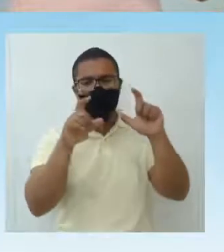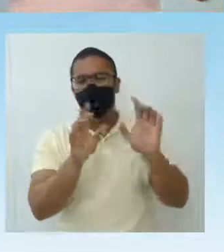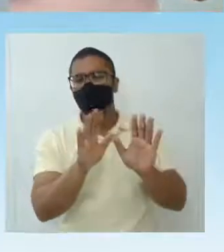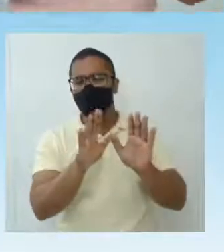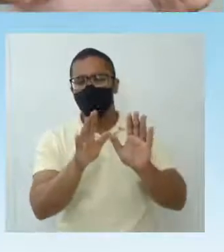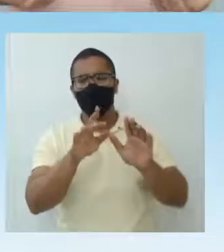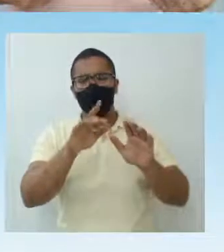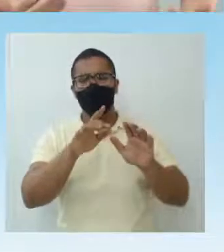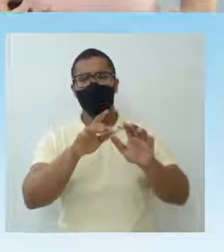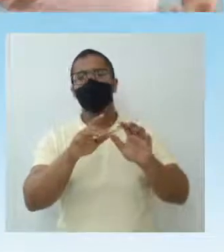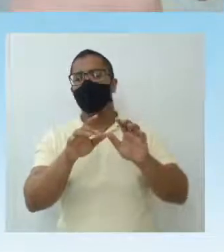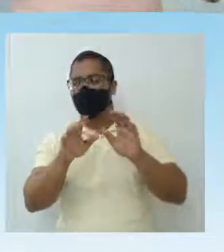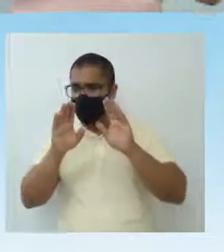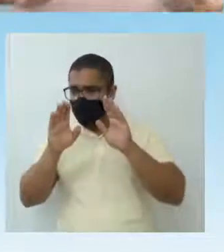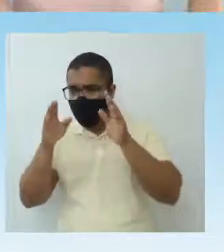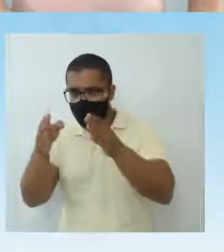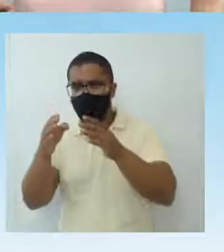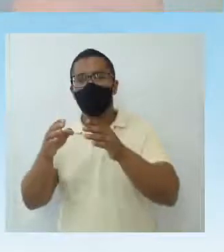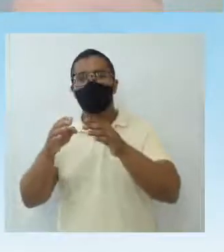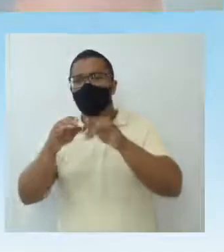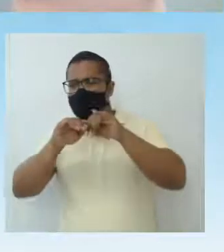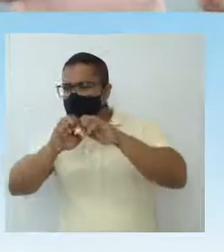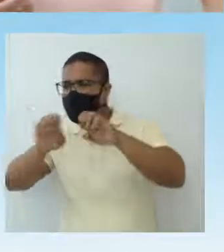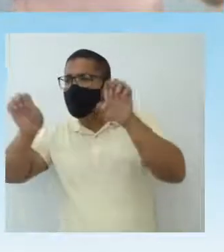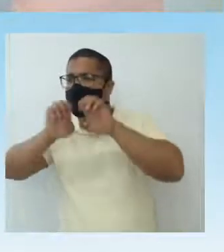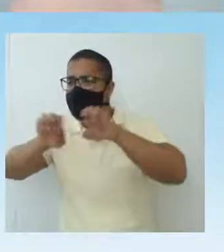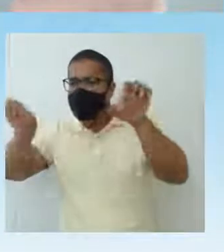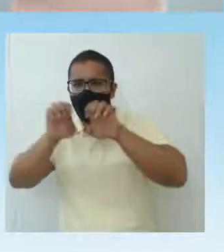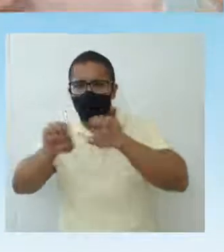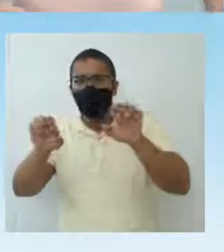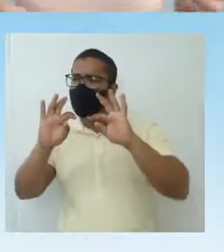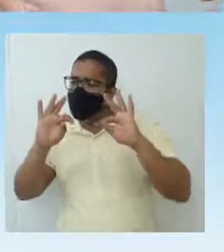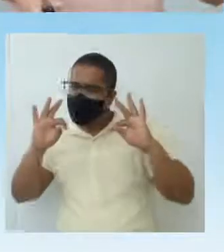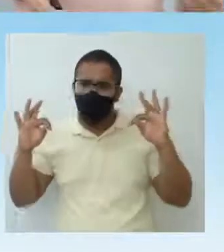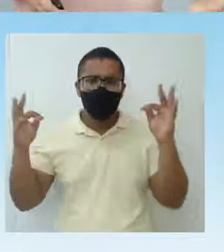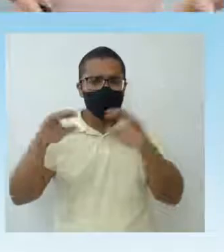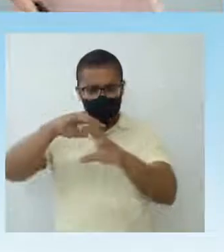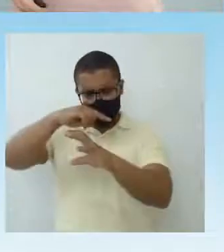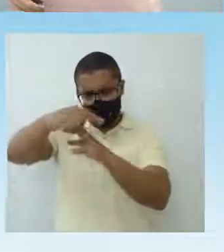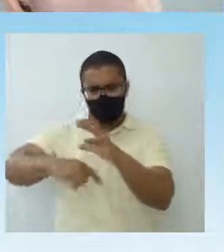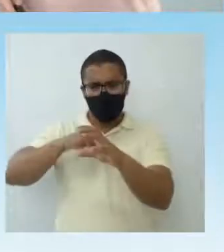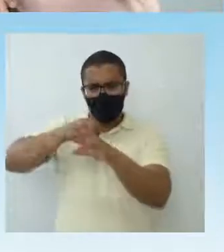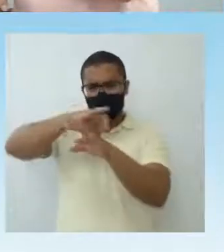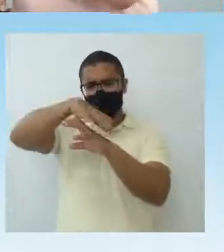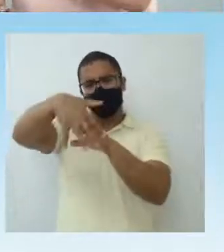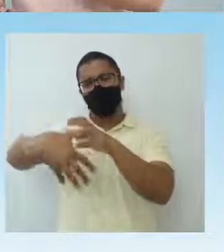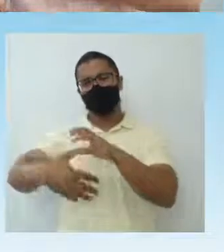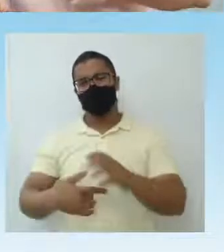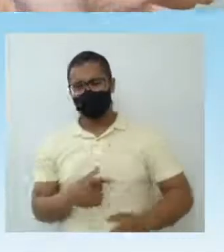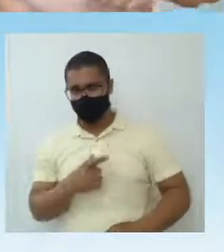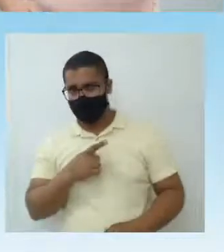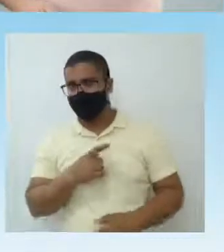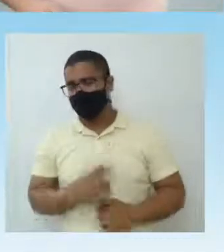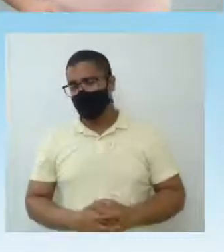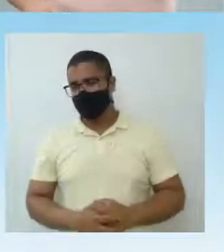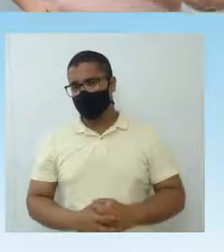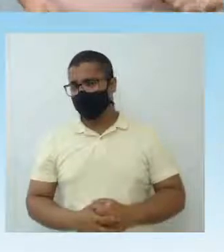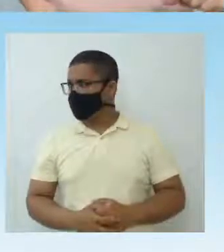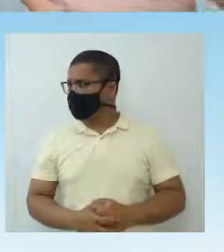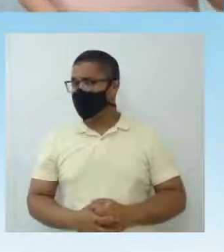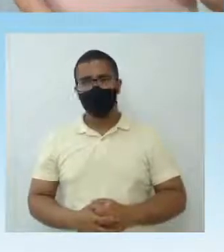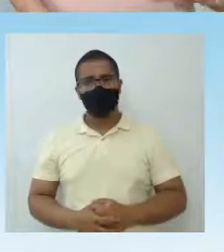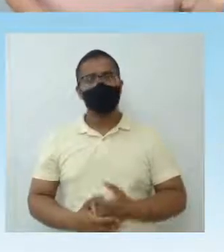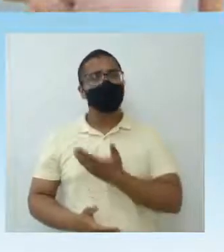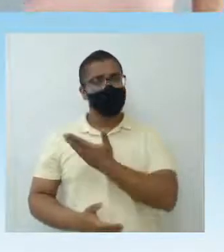o evangelho a toda criatura e sair pelo mundo a pregar. E vamos adiante. Aqui eu trago